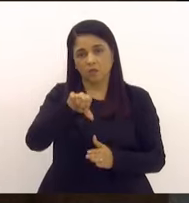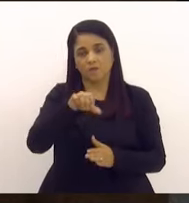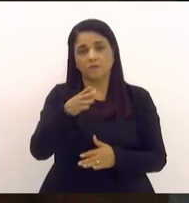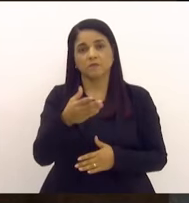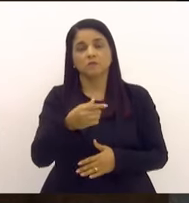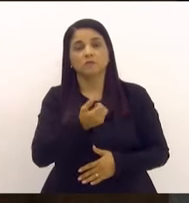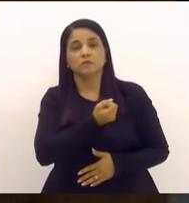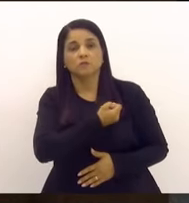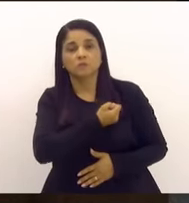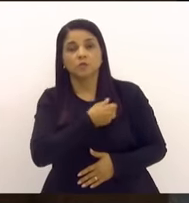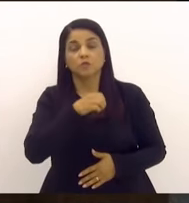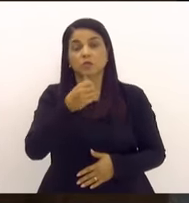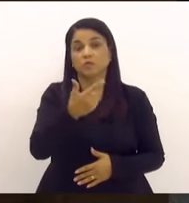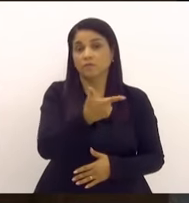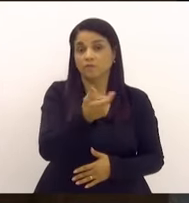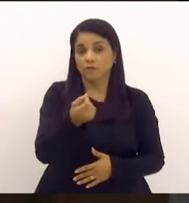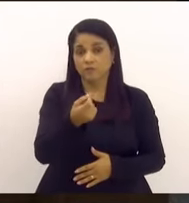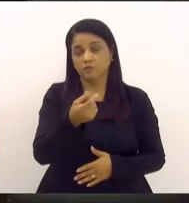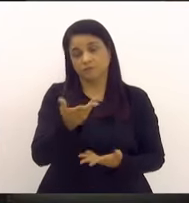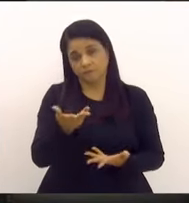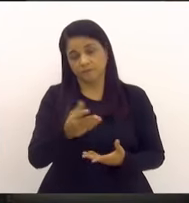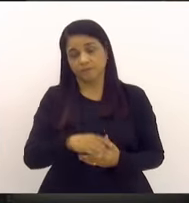de memória, que foram acolhidas.